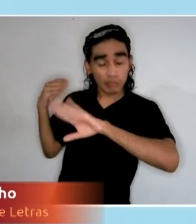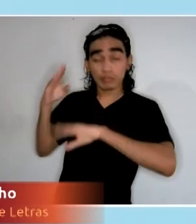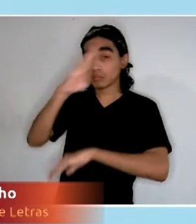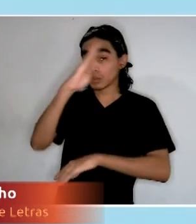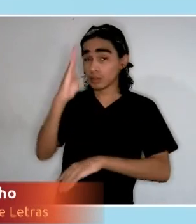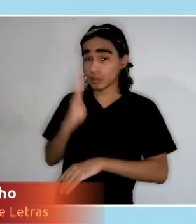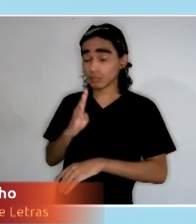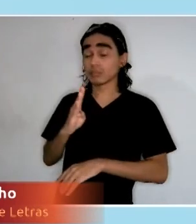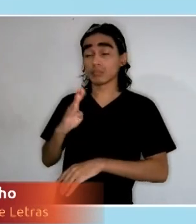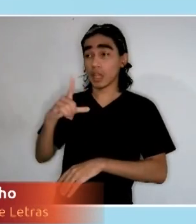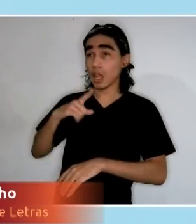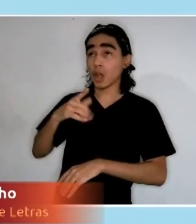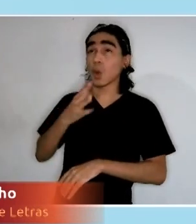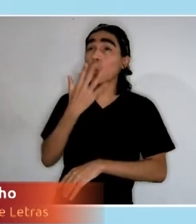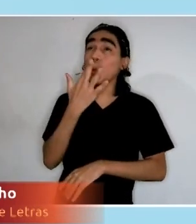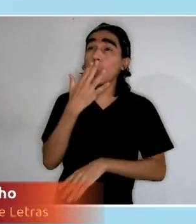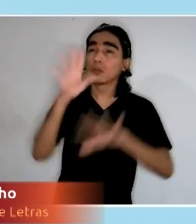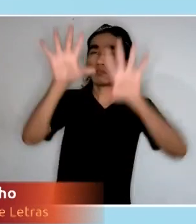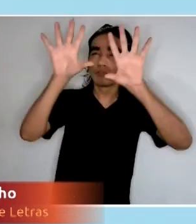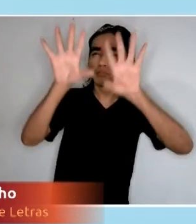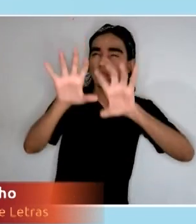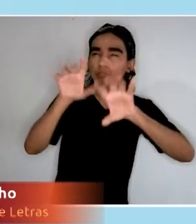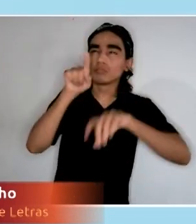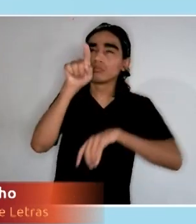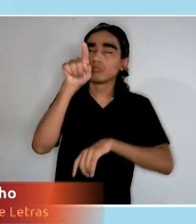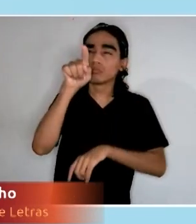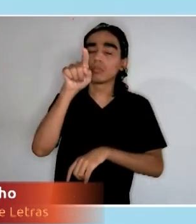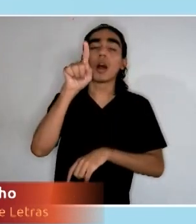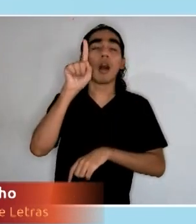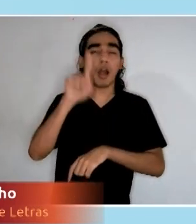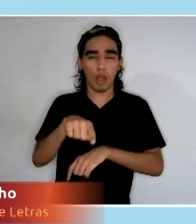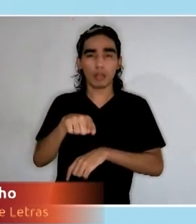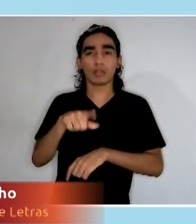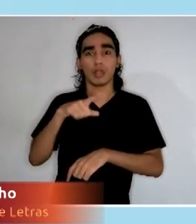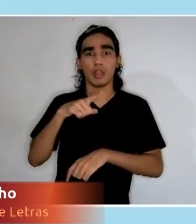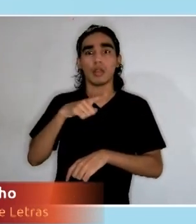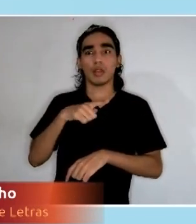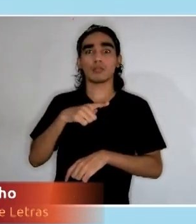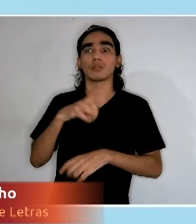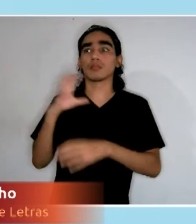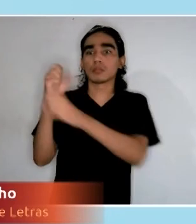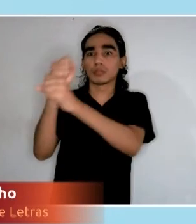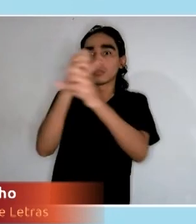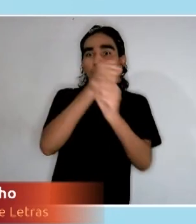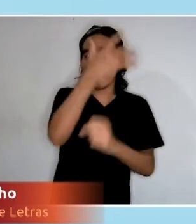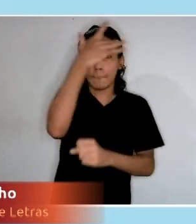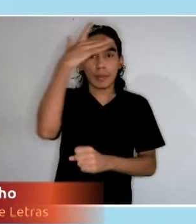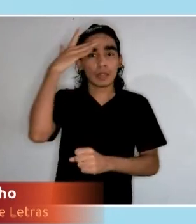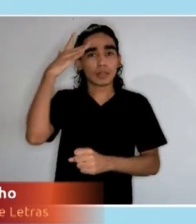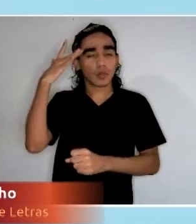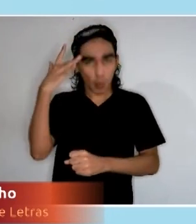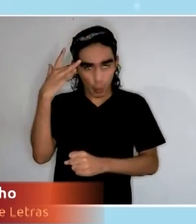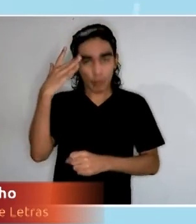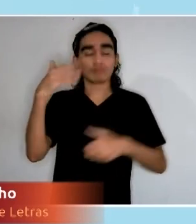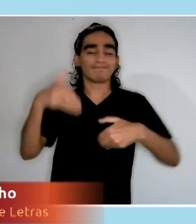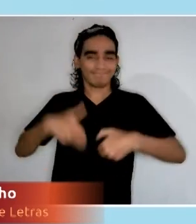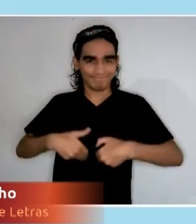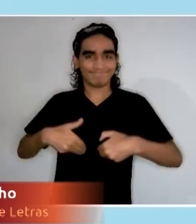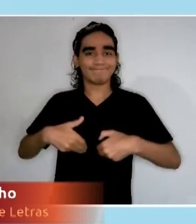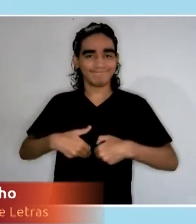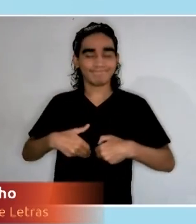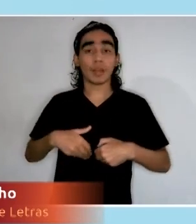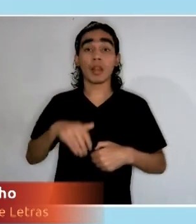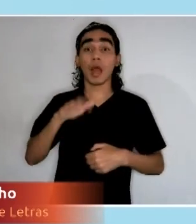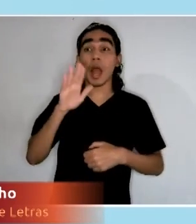cor bem escura, né? Que o Brasil tinha um número muito grande de pessoas nessa situação. E o Brasil começou a discutir